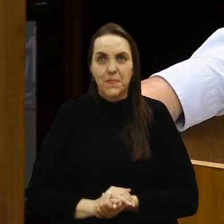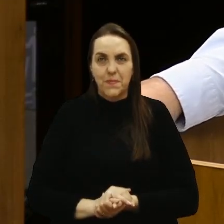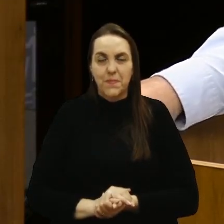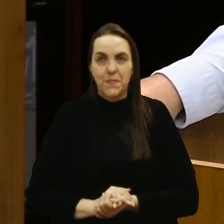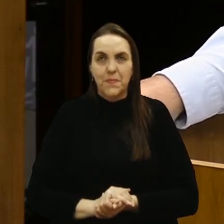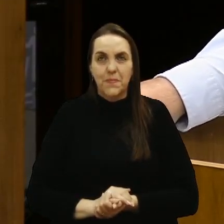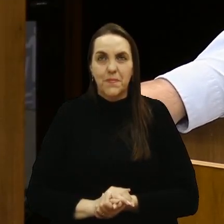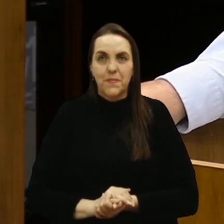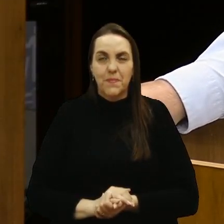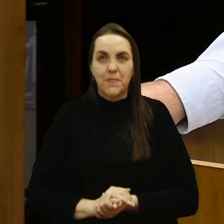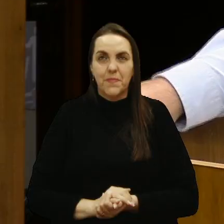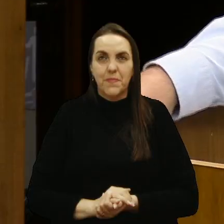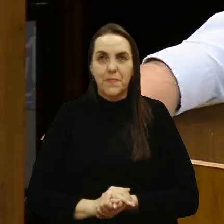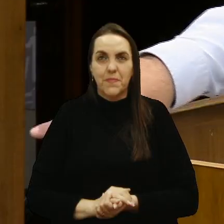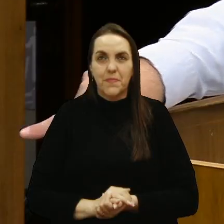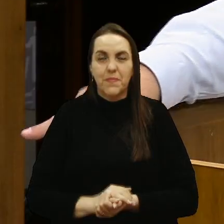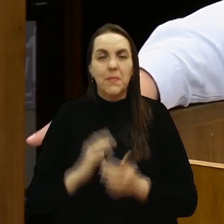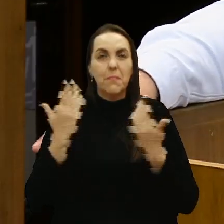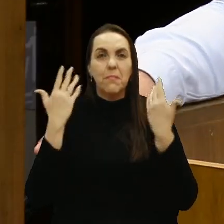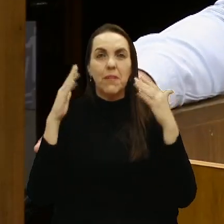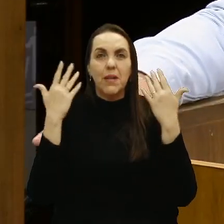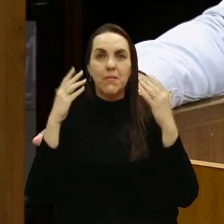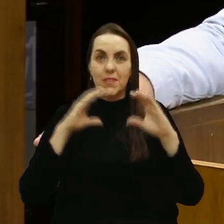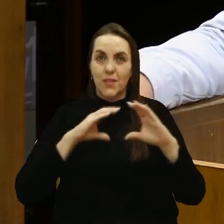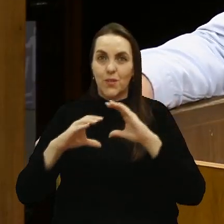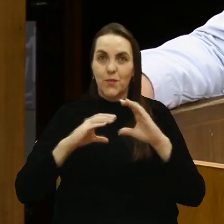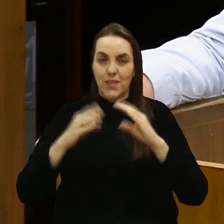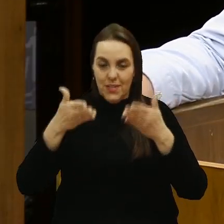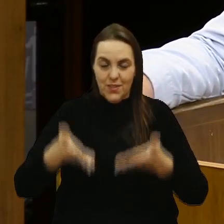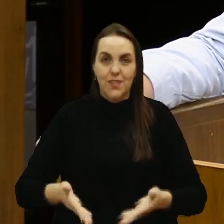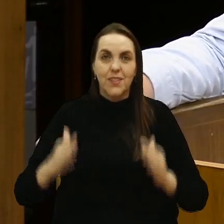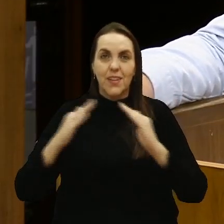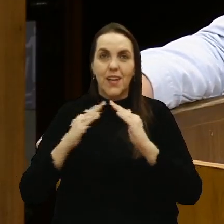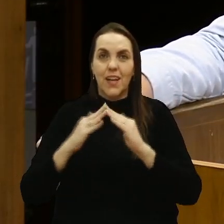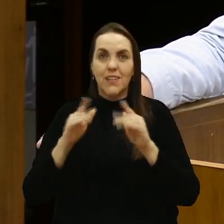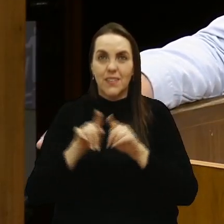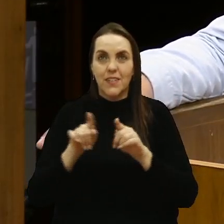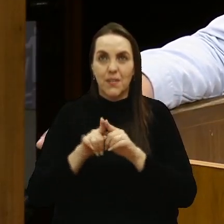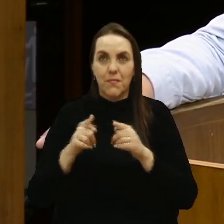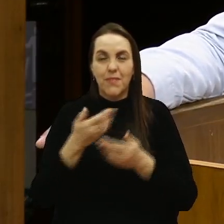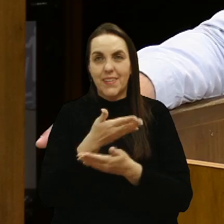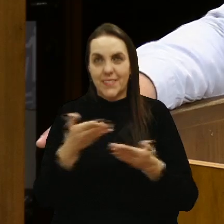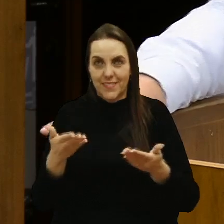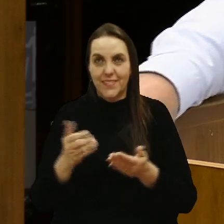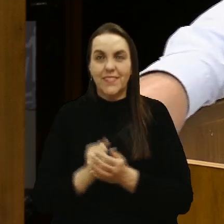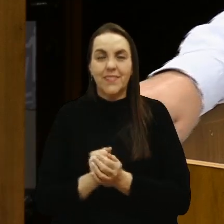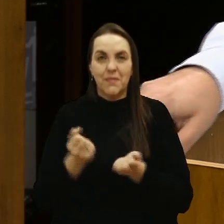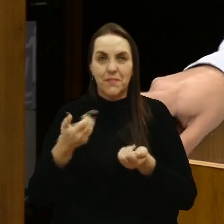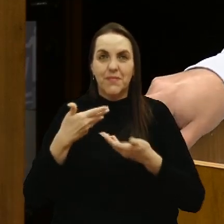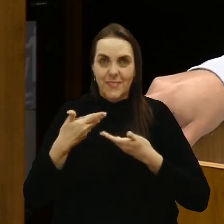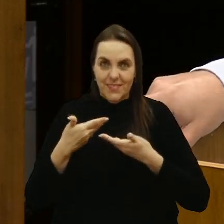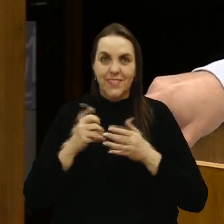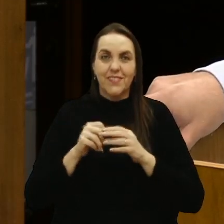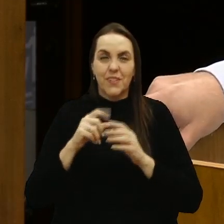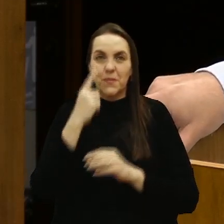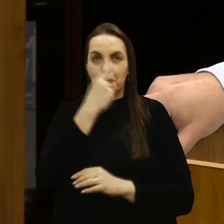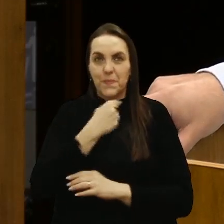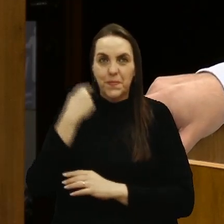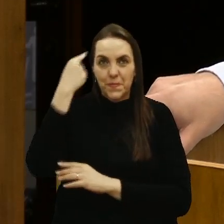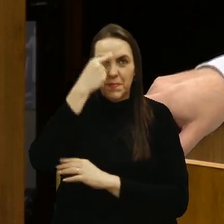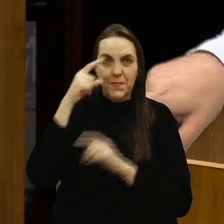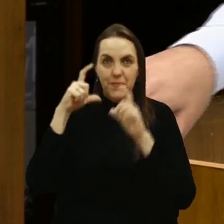finalizar, parabenizar o setor de comunicação dessa casa, que nos brindou com as carinhas dos nossos servidores e das